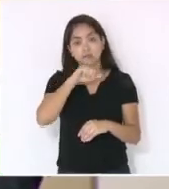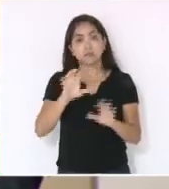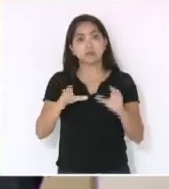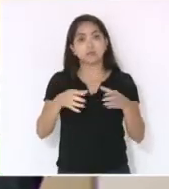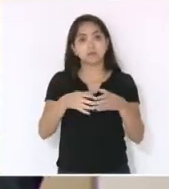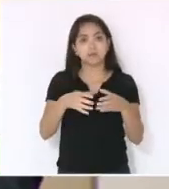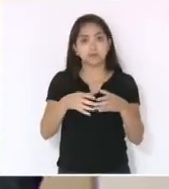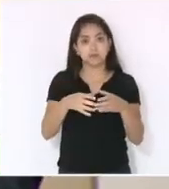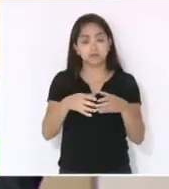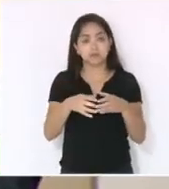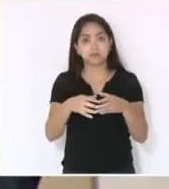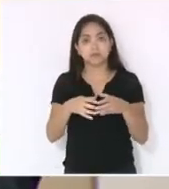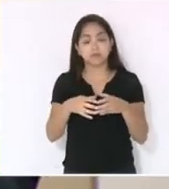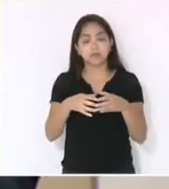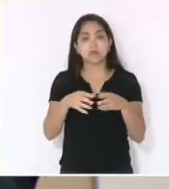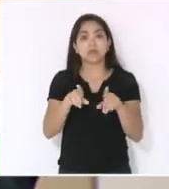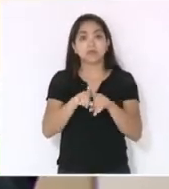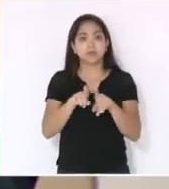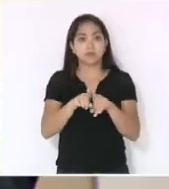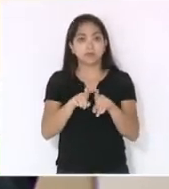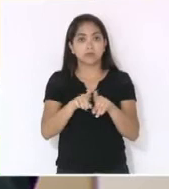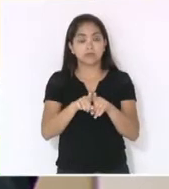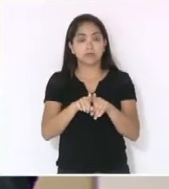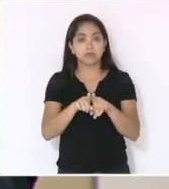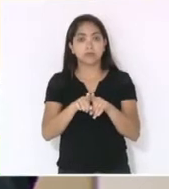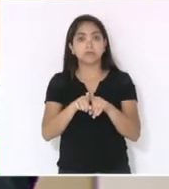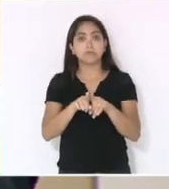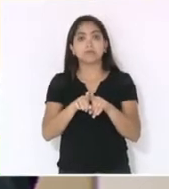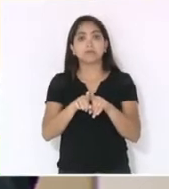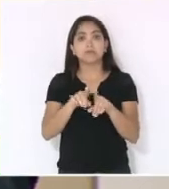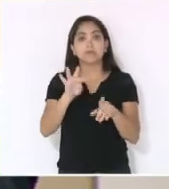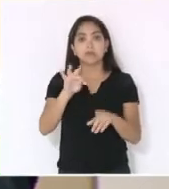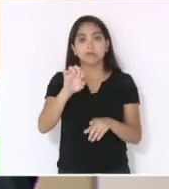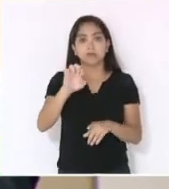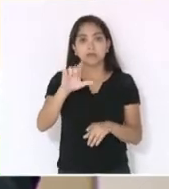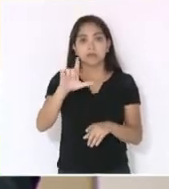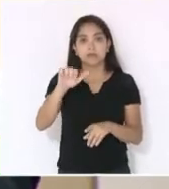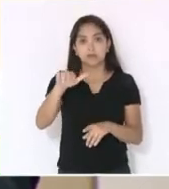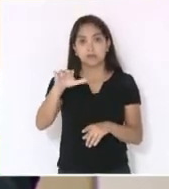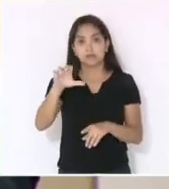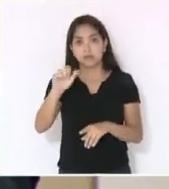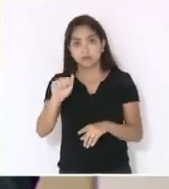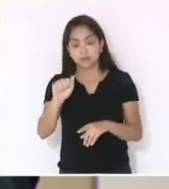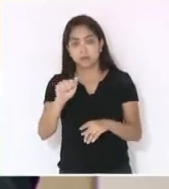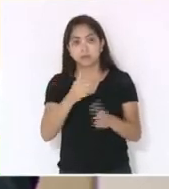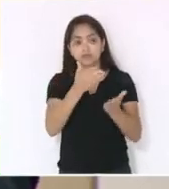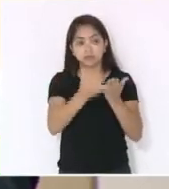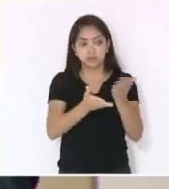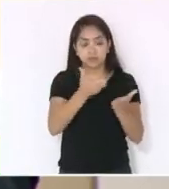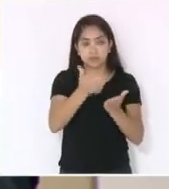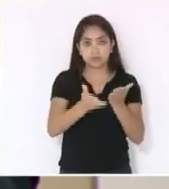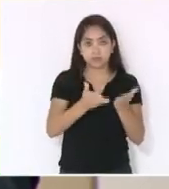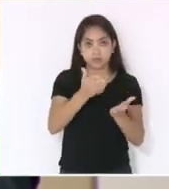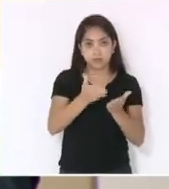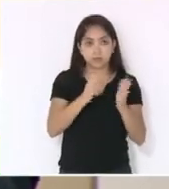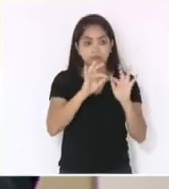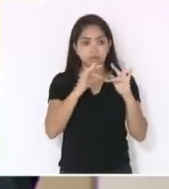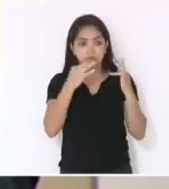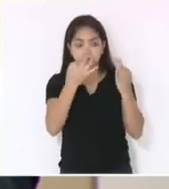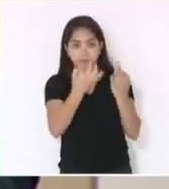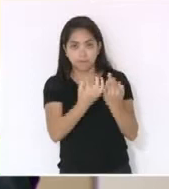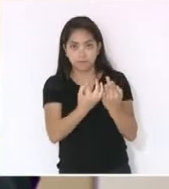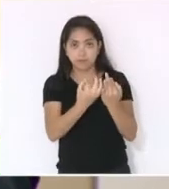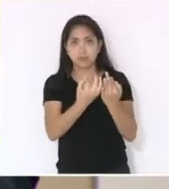Thelma Cristina Assi, membro do grupo. O assunto é atividade de assistência, amparo e acompanhamento de famílias